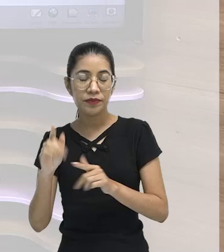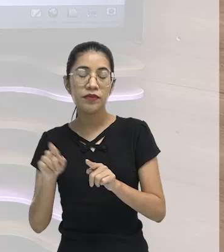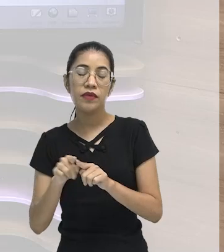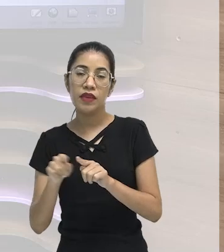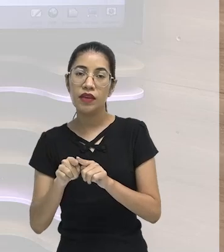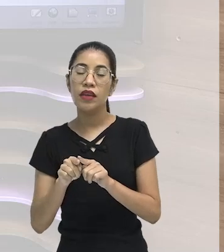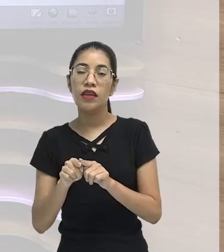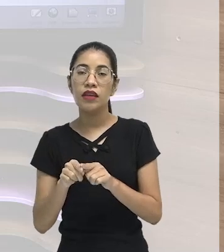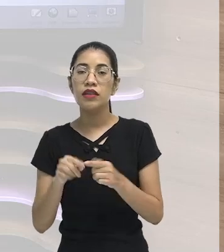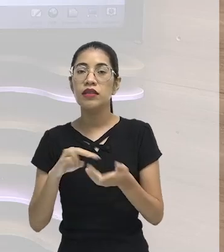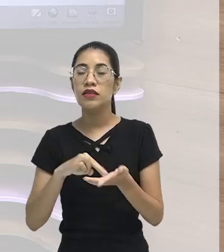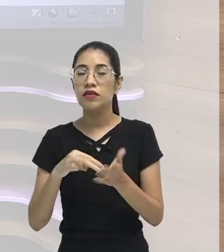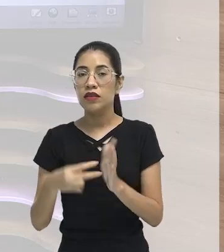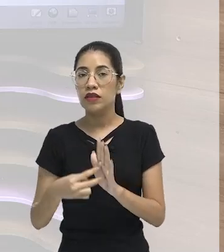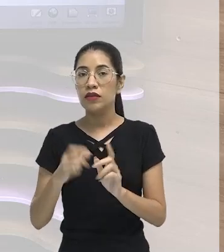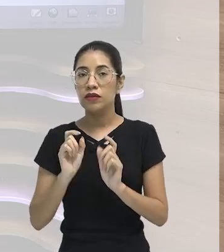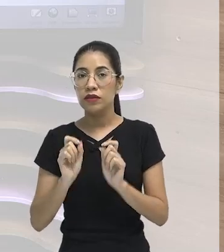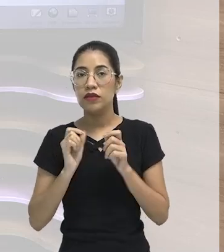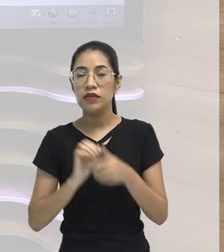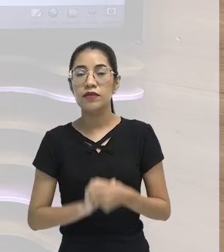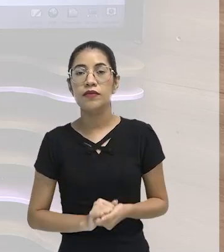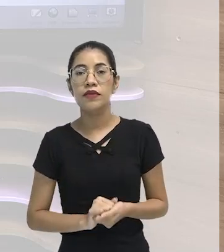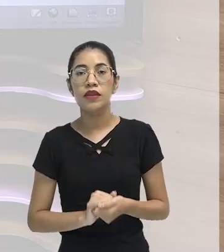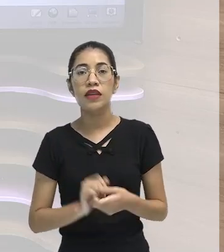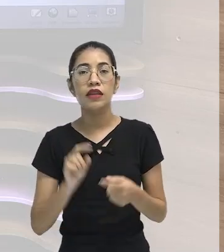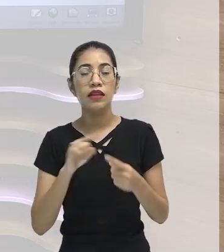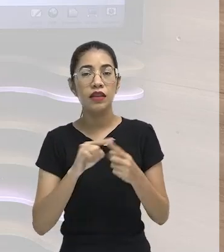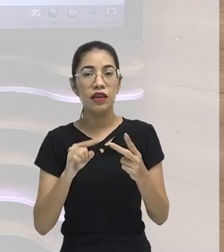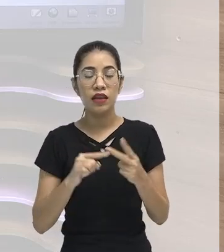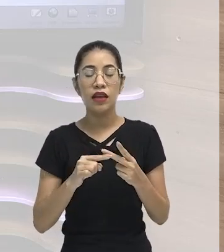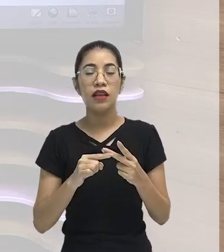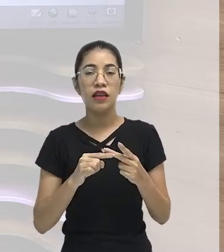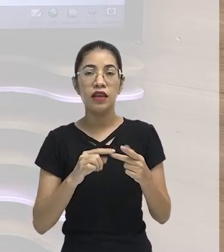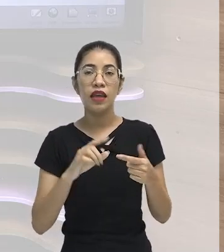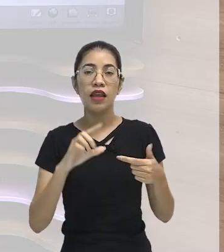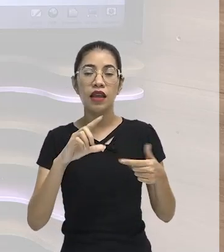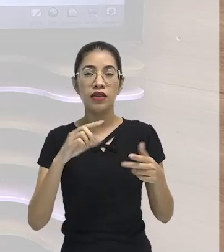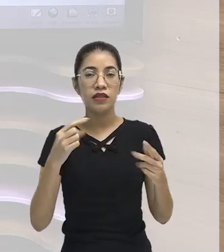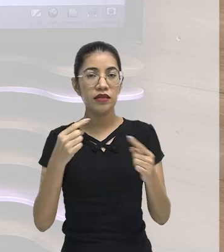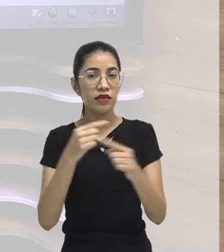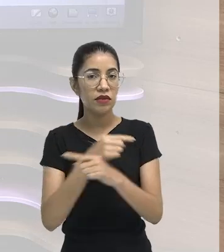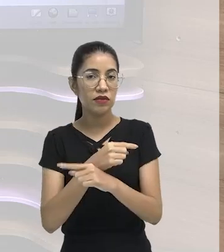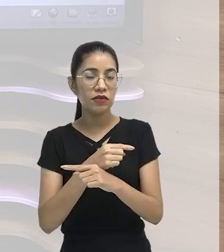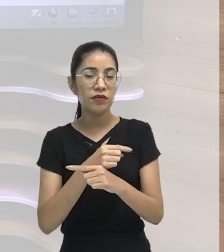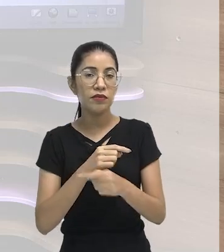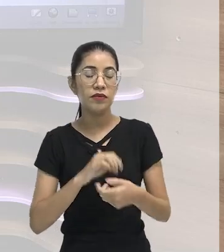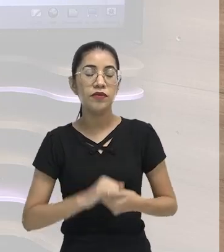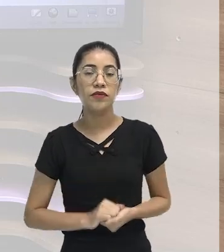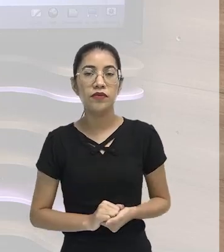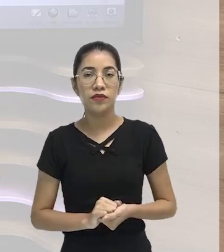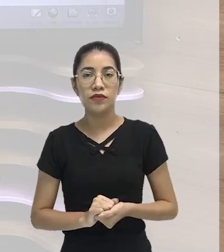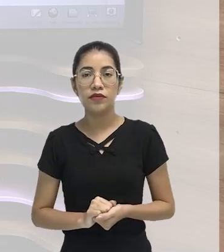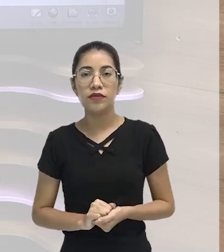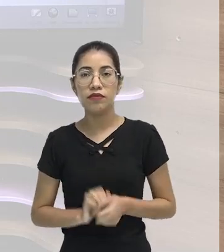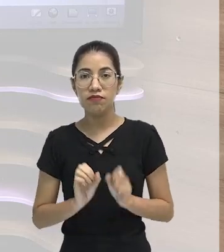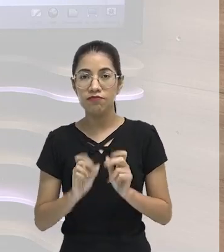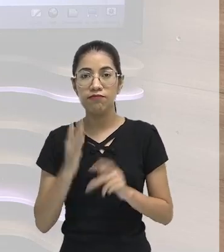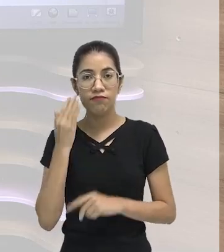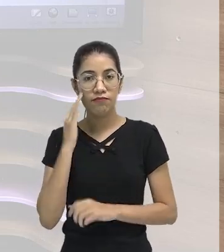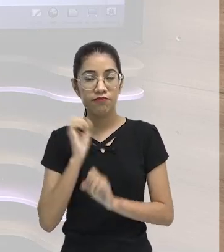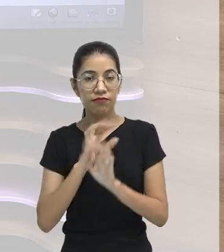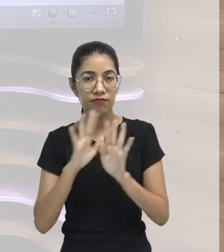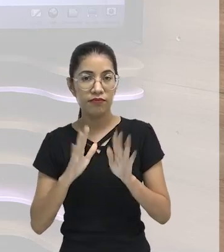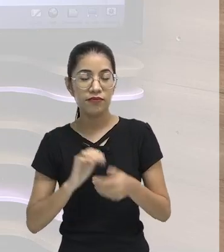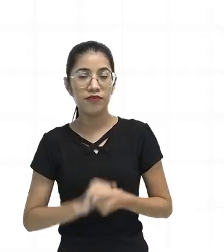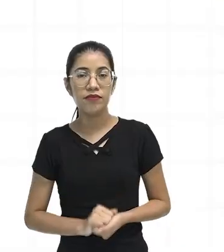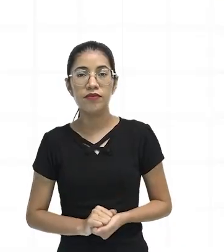realizado o serviço, então nós temos aí 2 grandezas inversamente proporcionais. Belezinha? Compreenderam? Vamos